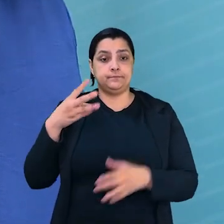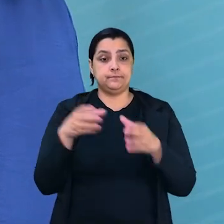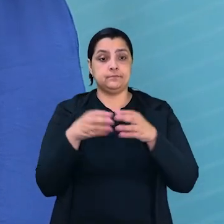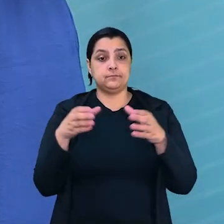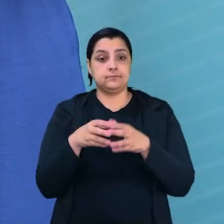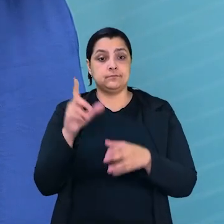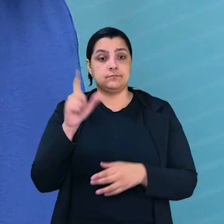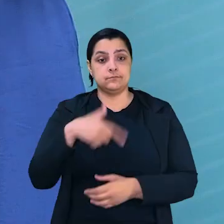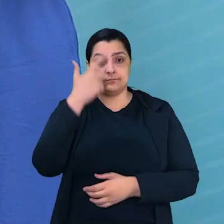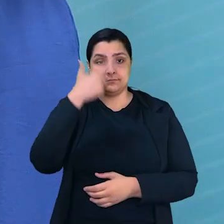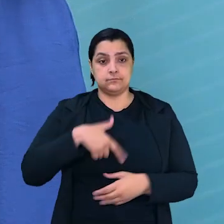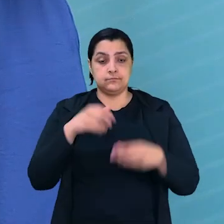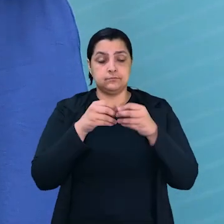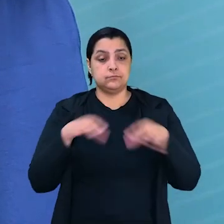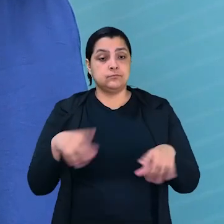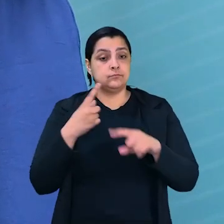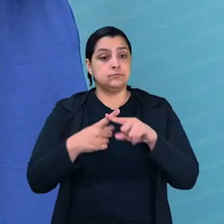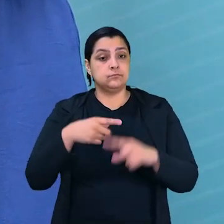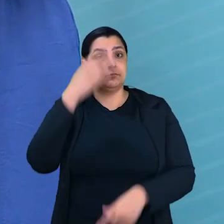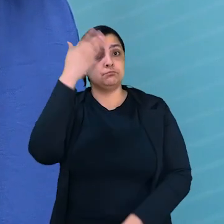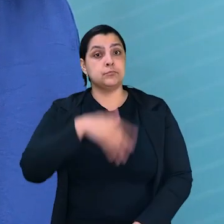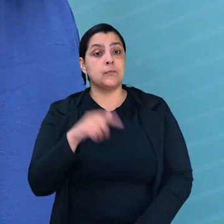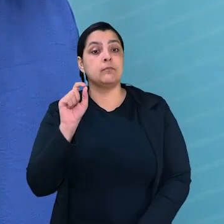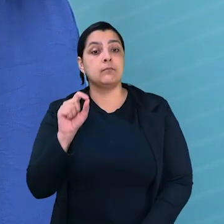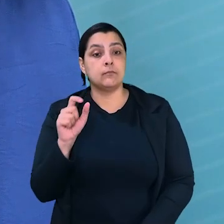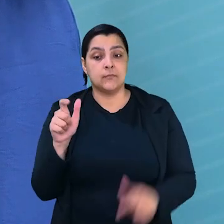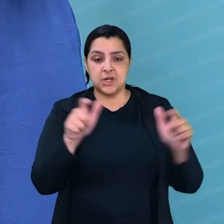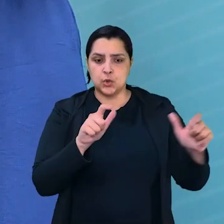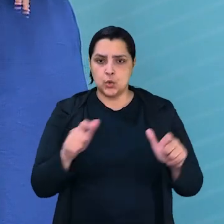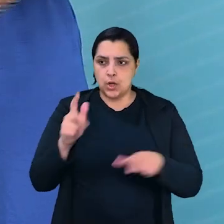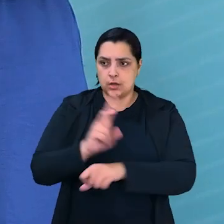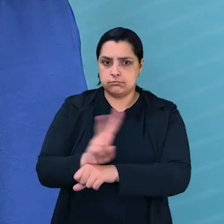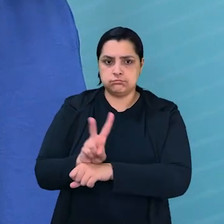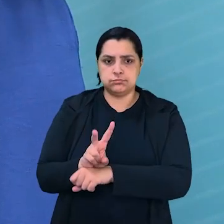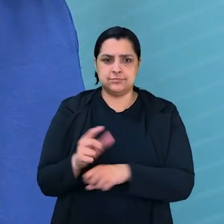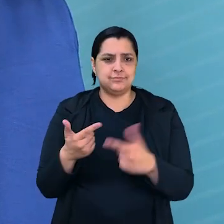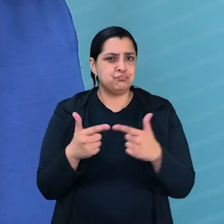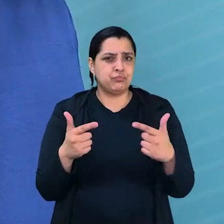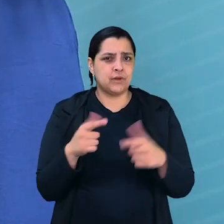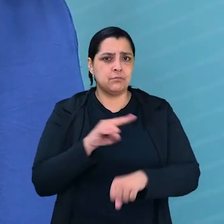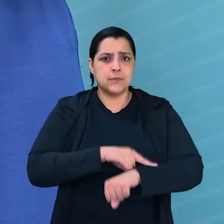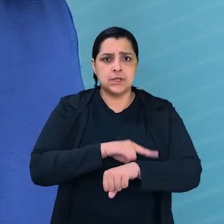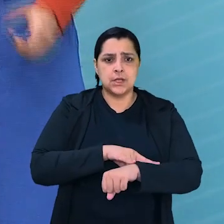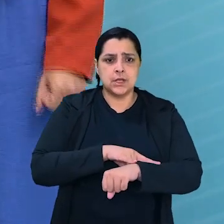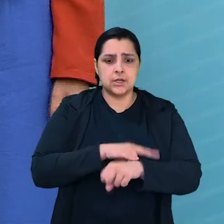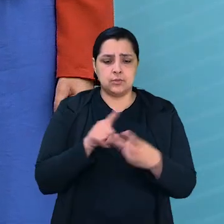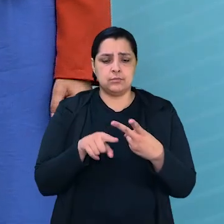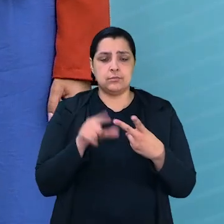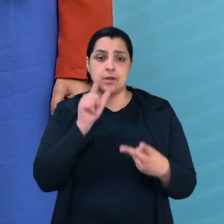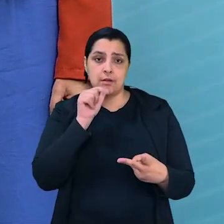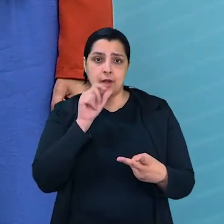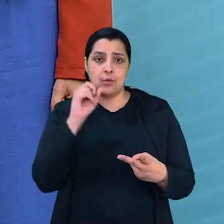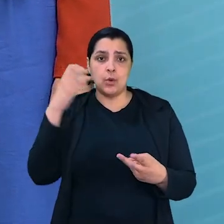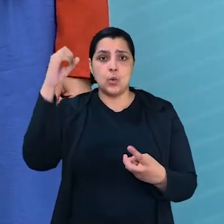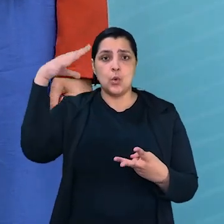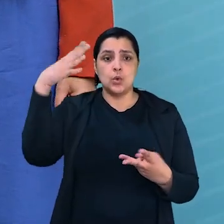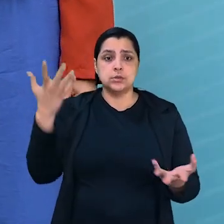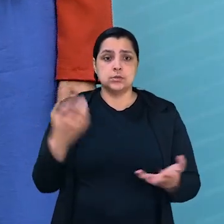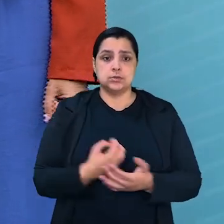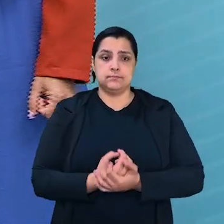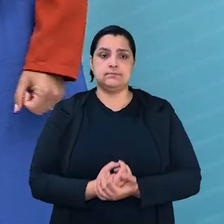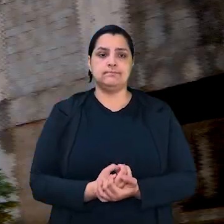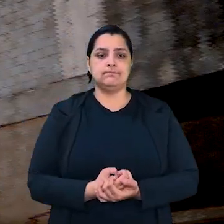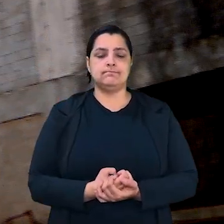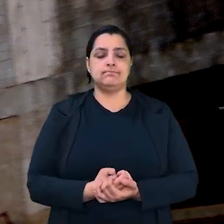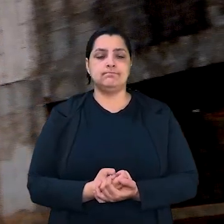turma reconheceu a ocorrência de dano moral após a comprovação de que os locais vigiados não possuíam banheiro, água ou